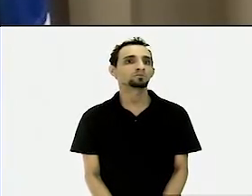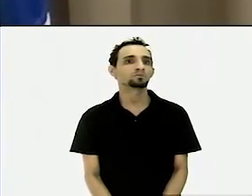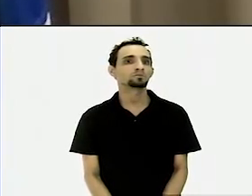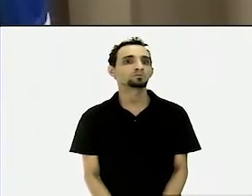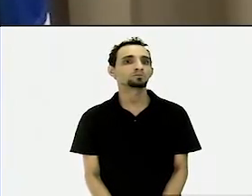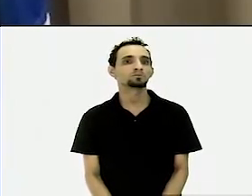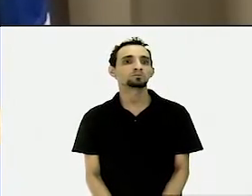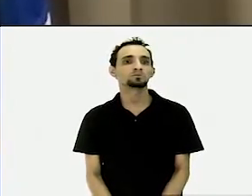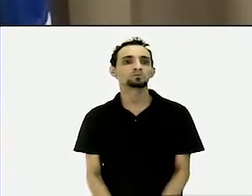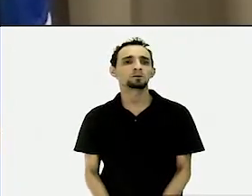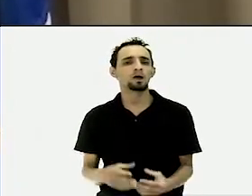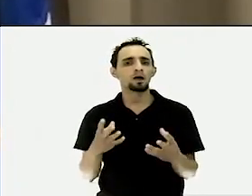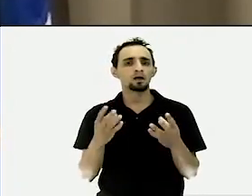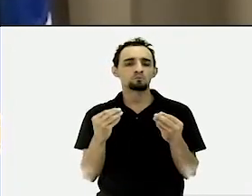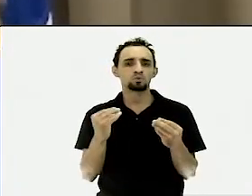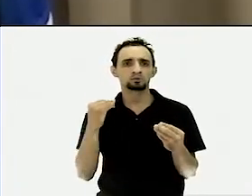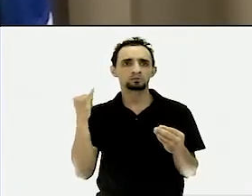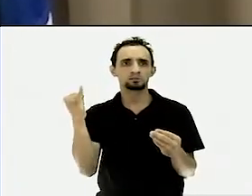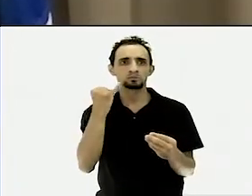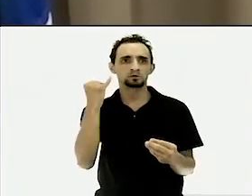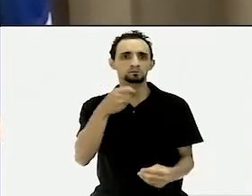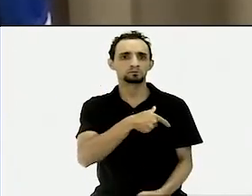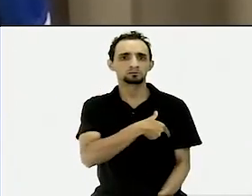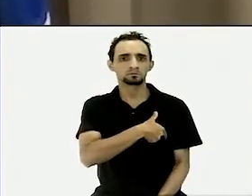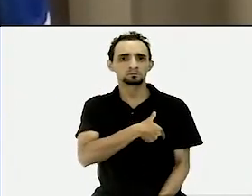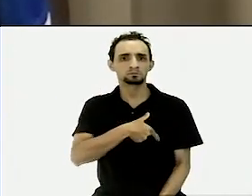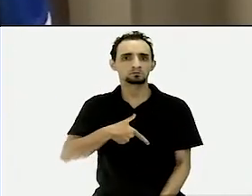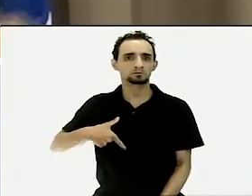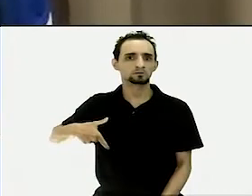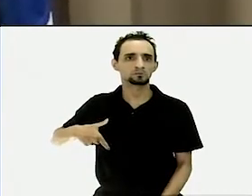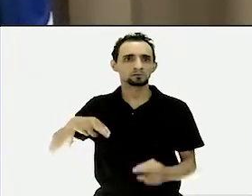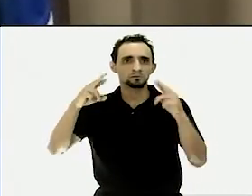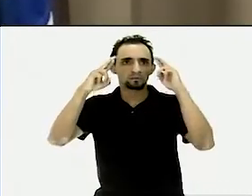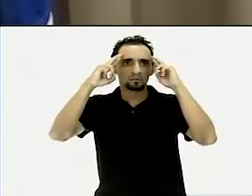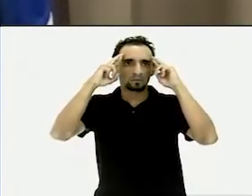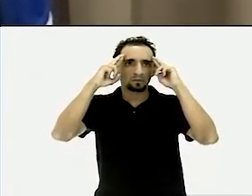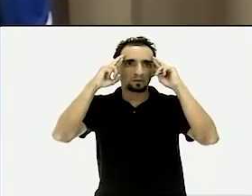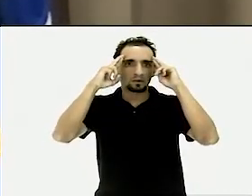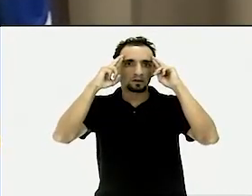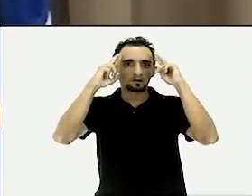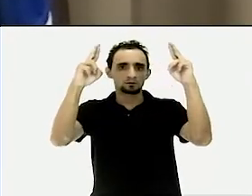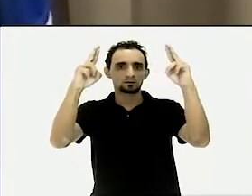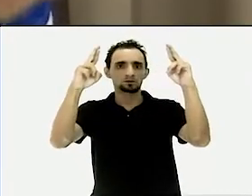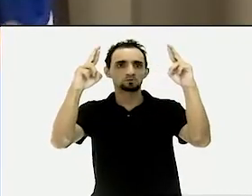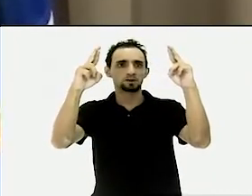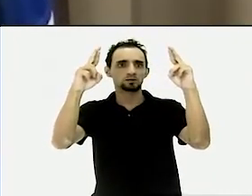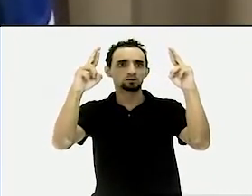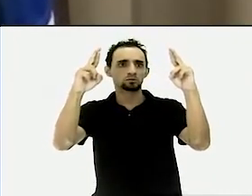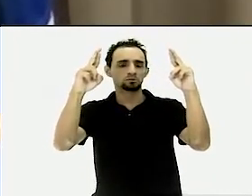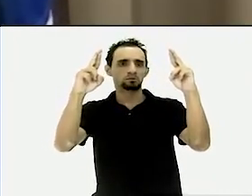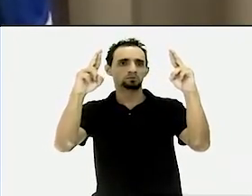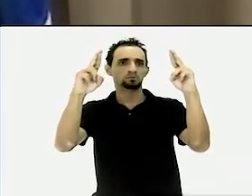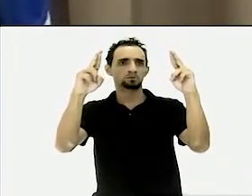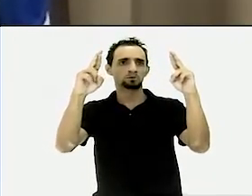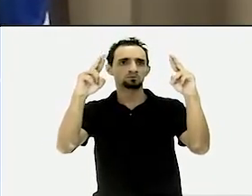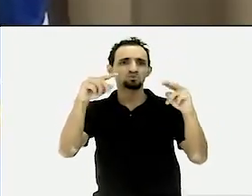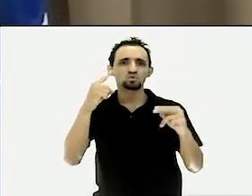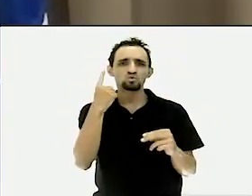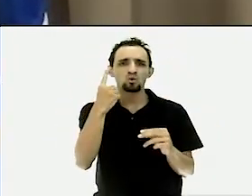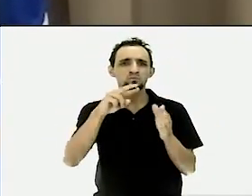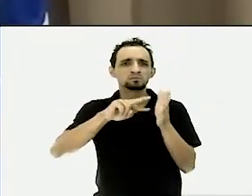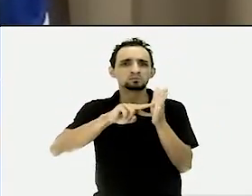de respeito. Porque a palavra respeito não são vários respeitos, ela só tem um significado, que é respeito, e ela já diz